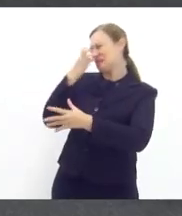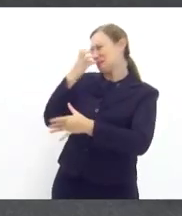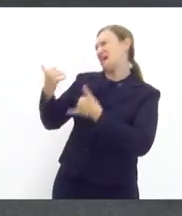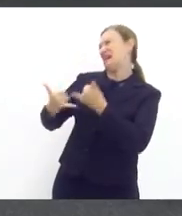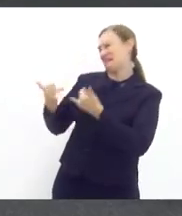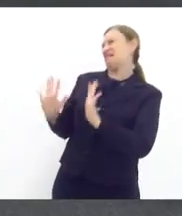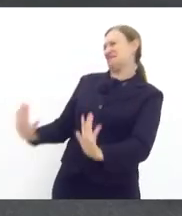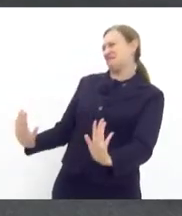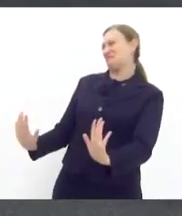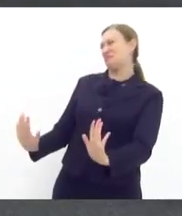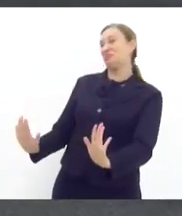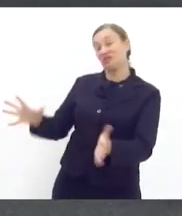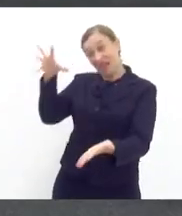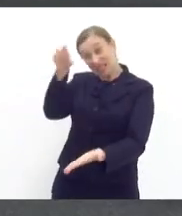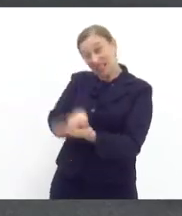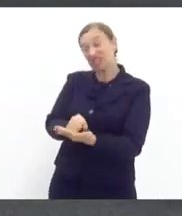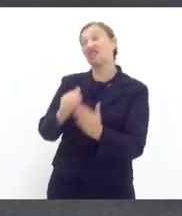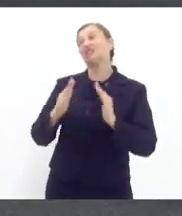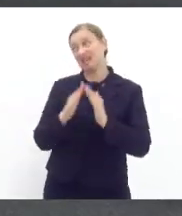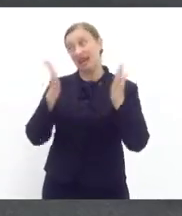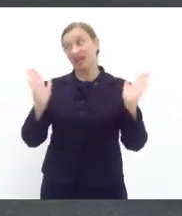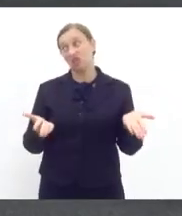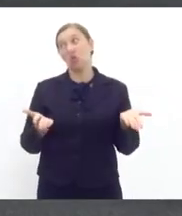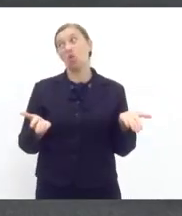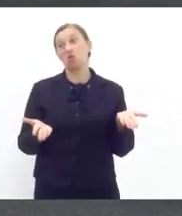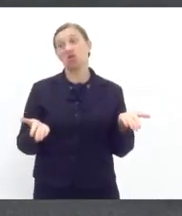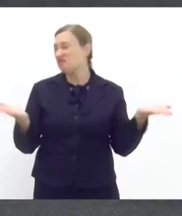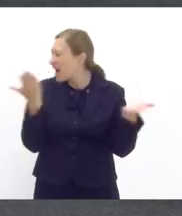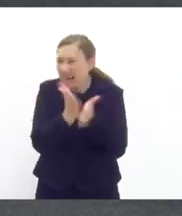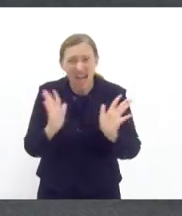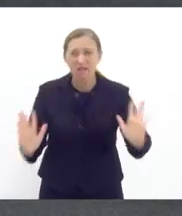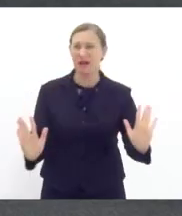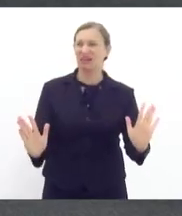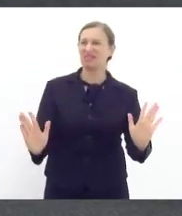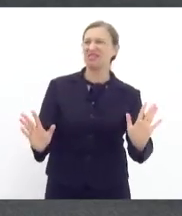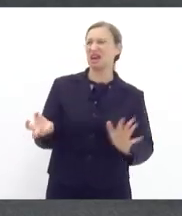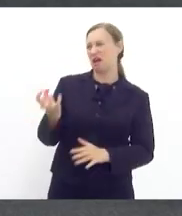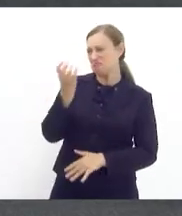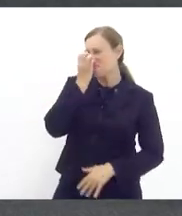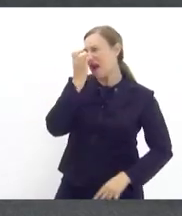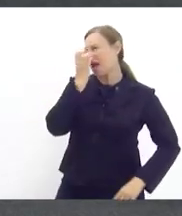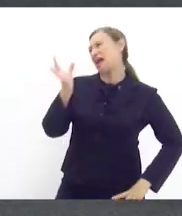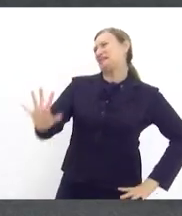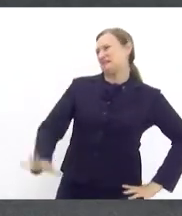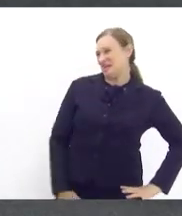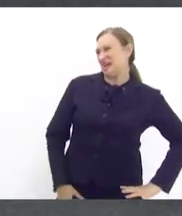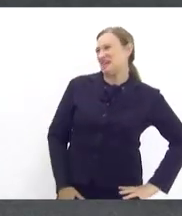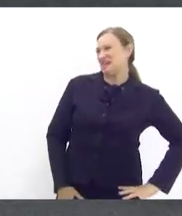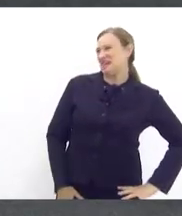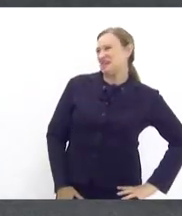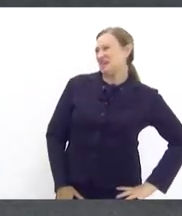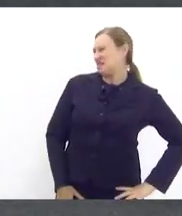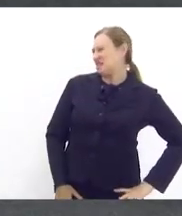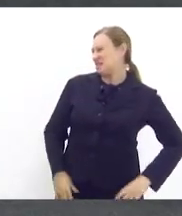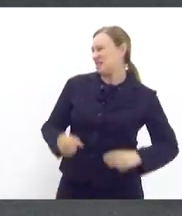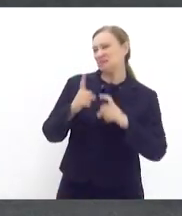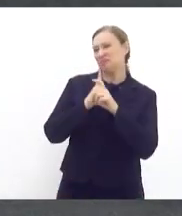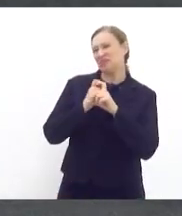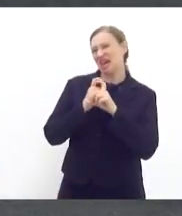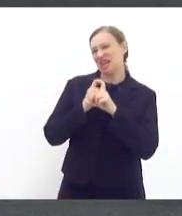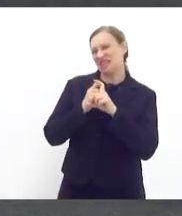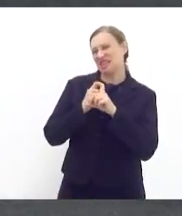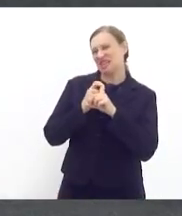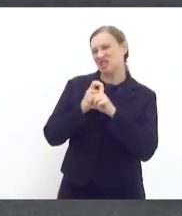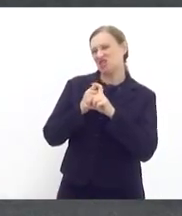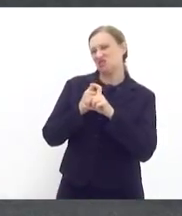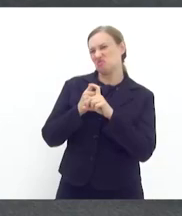partir de hoje vai ficar registrado nessa casa e vai acabar essa palhaçada de associar neonazista à